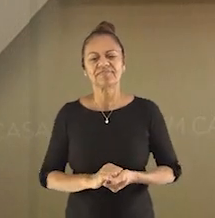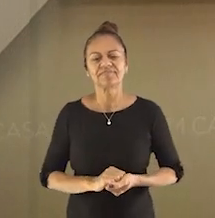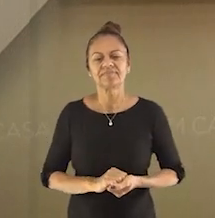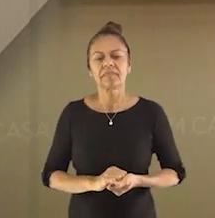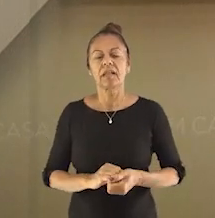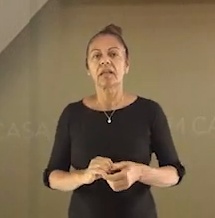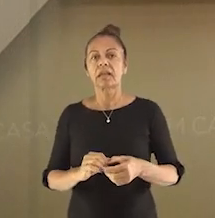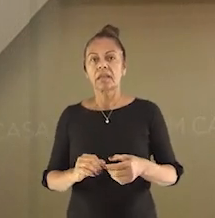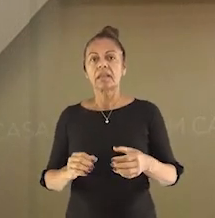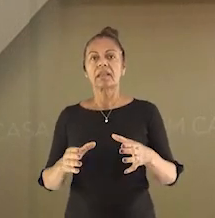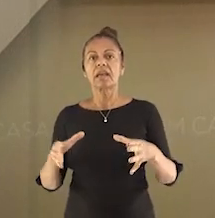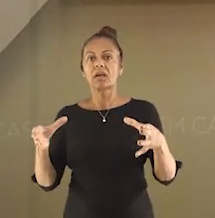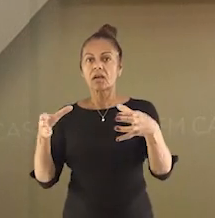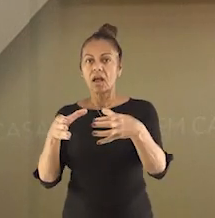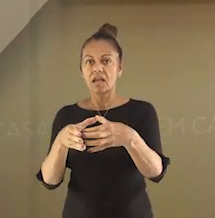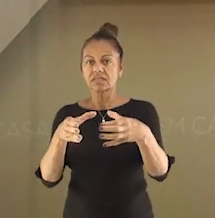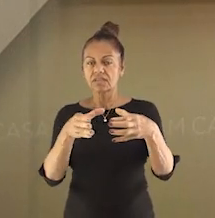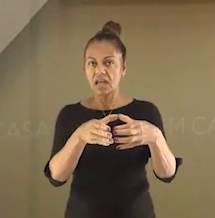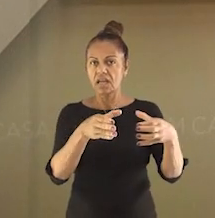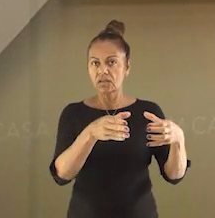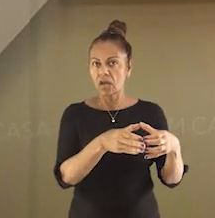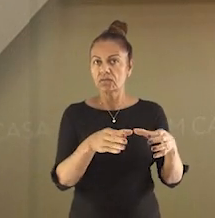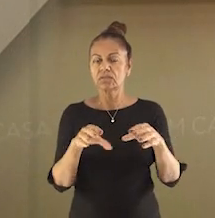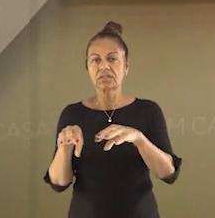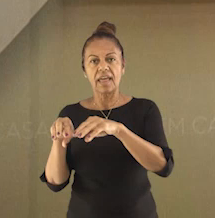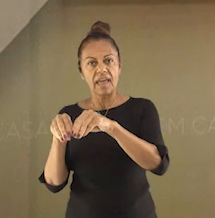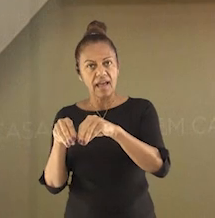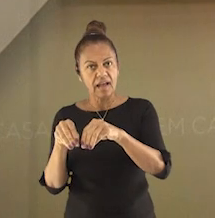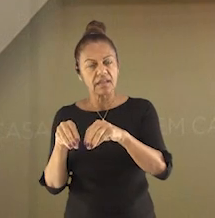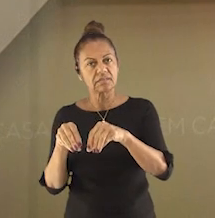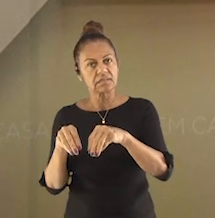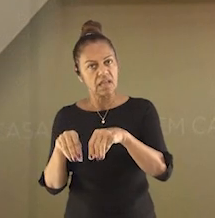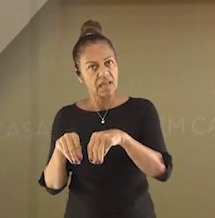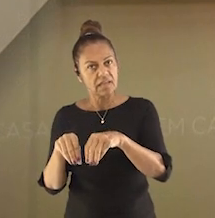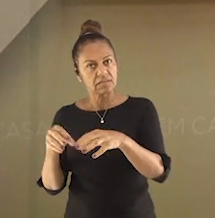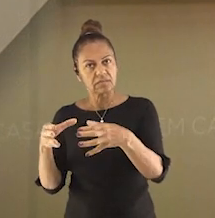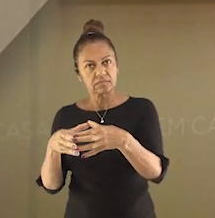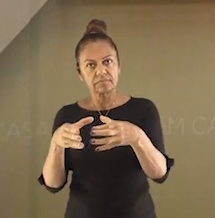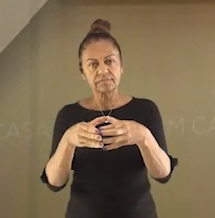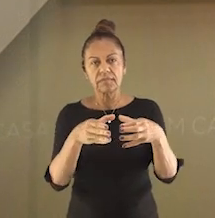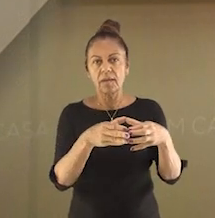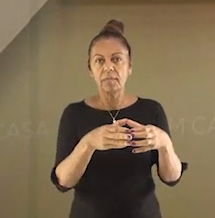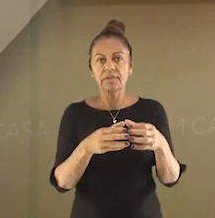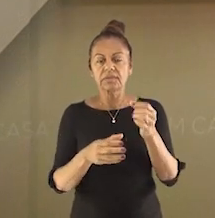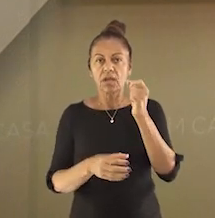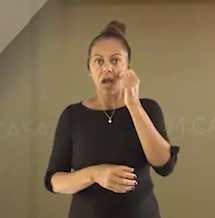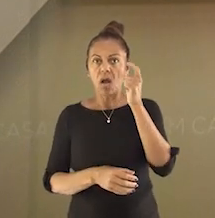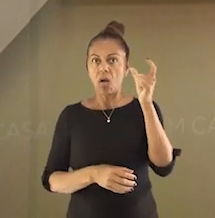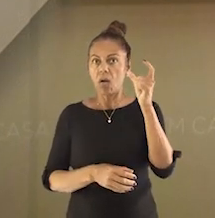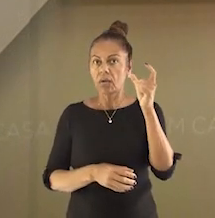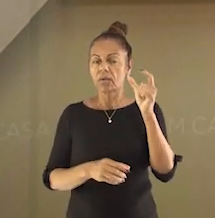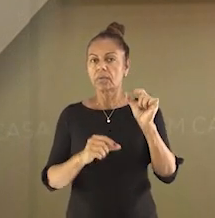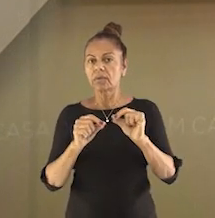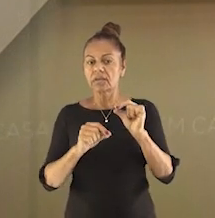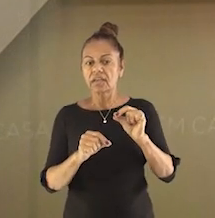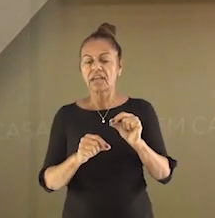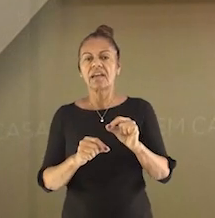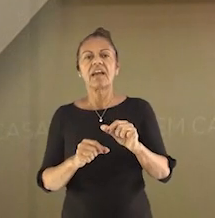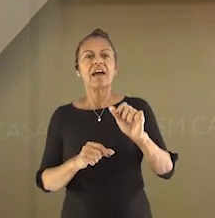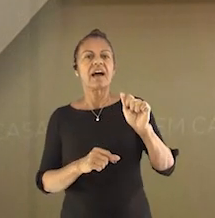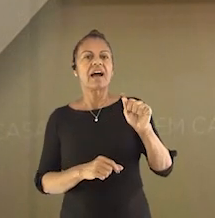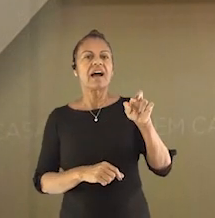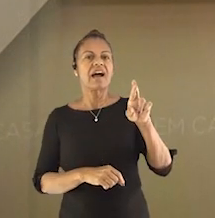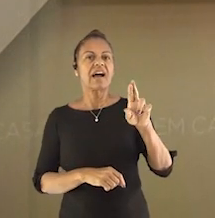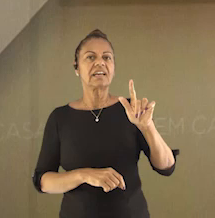de classificar os solos. Para classificar o solo segundo a sua textura, precisa ficar atenta à